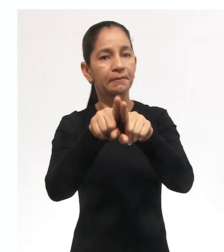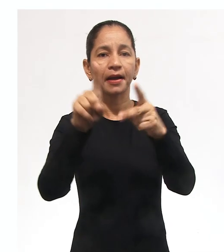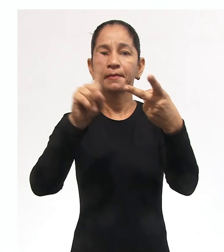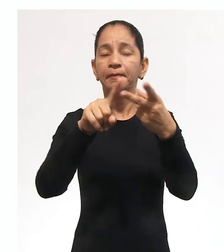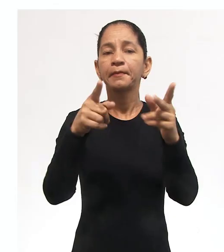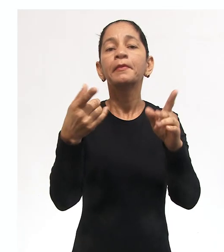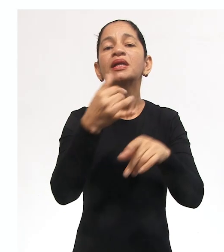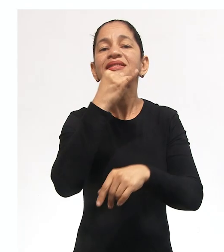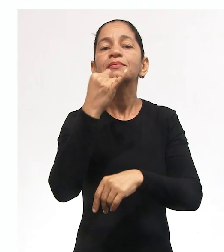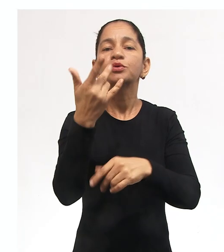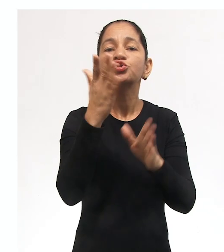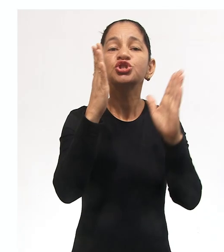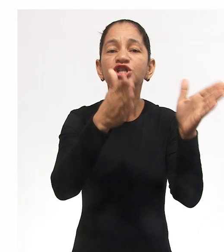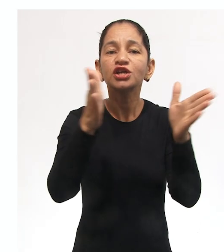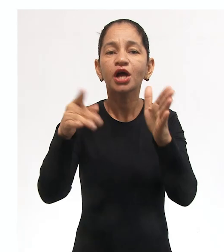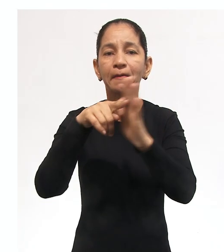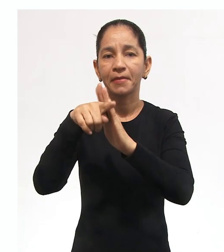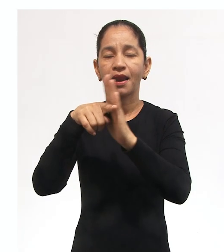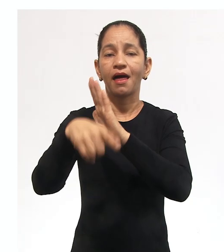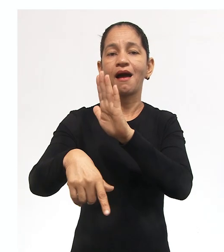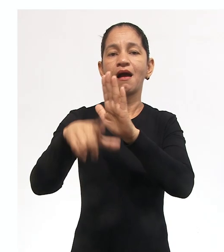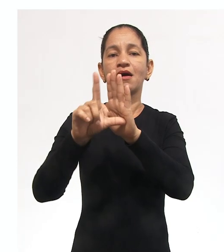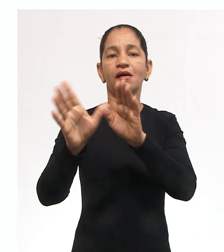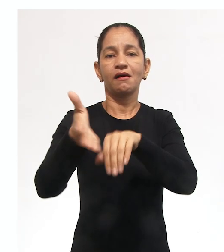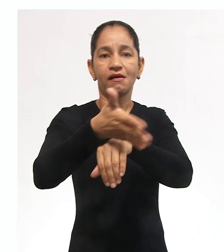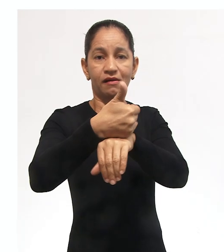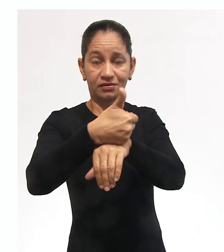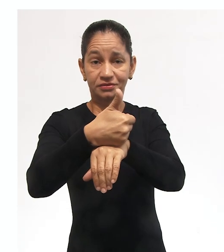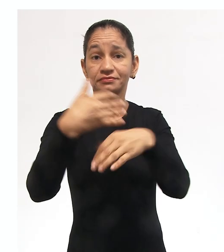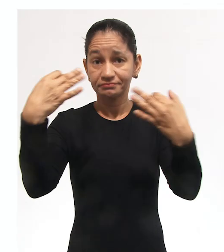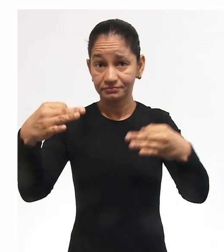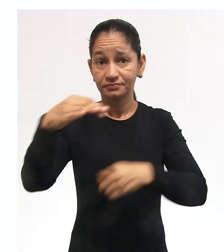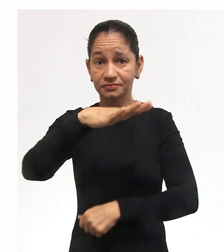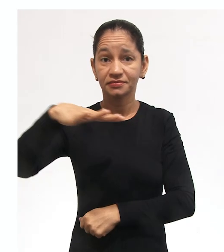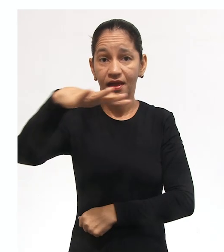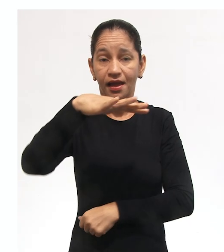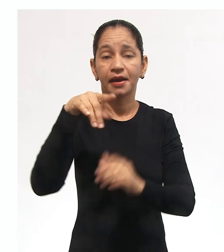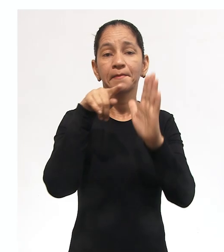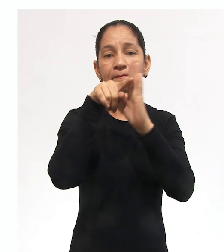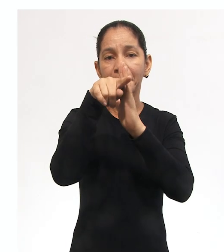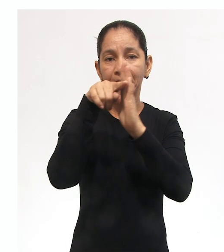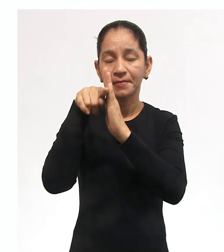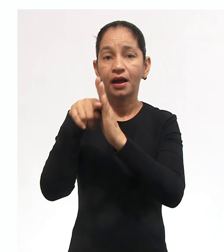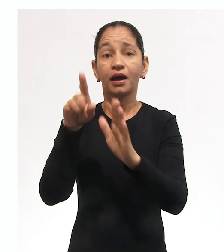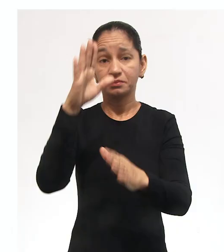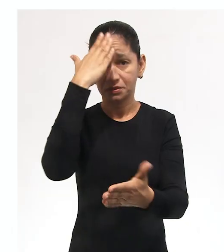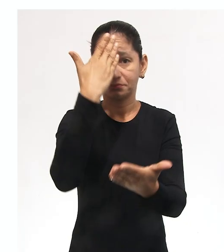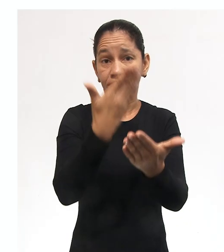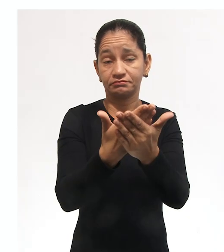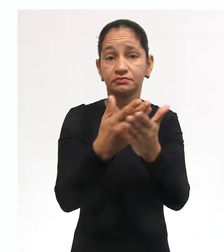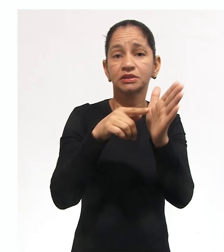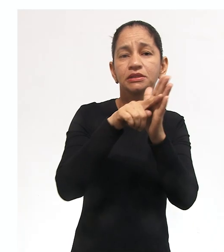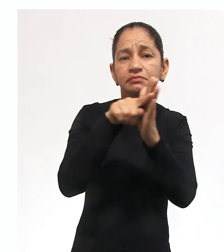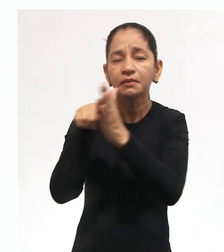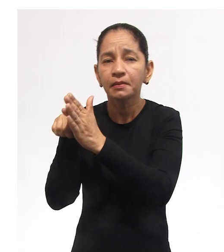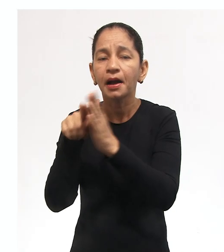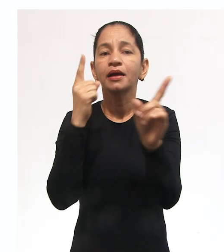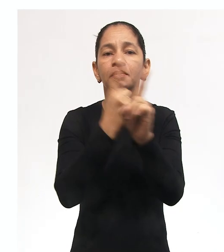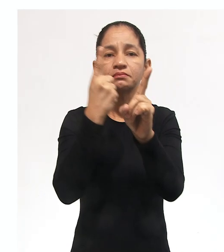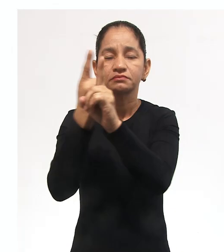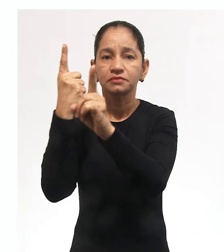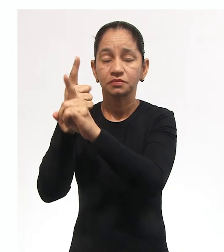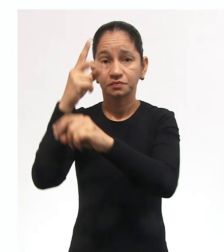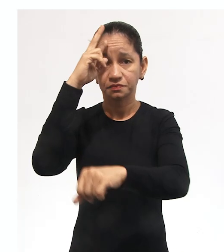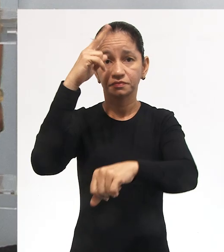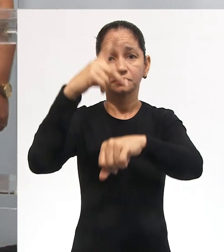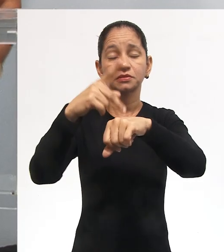sobre o tema, né? Evidenciando o estado da arte, ok? É preciso citar fontes confiáveis e aplicar as normas